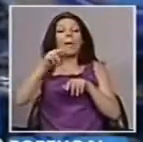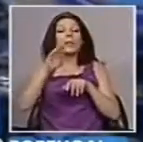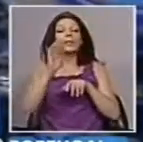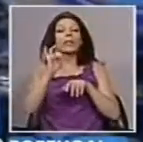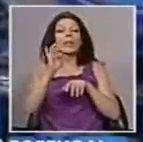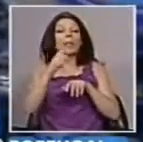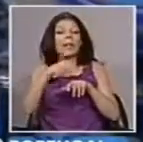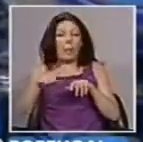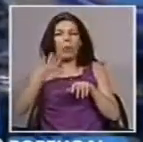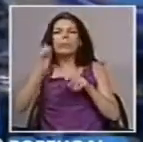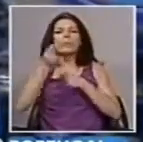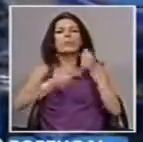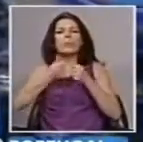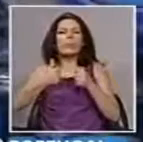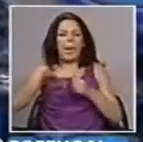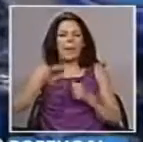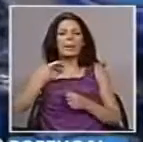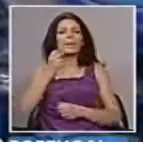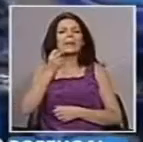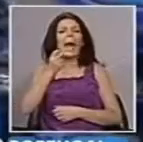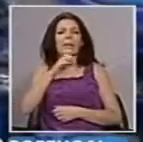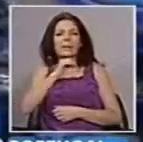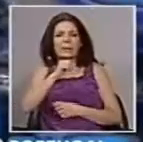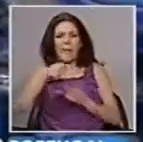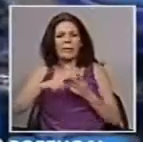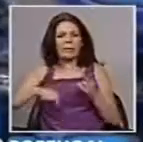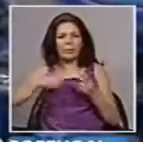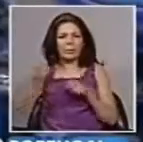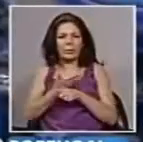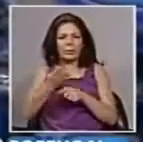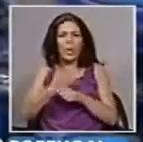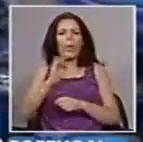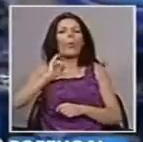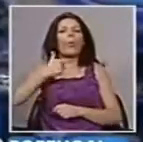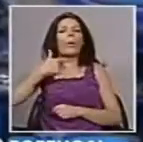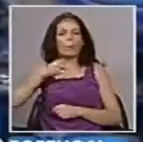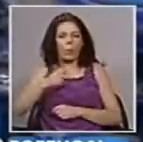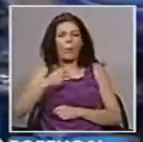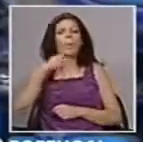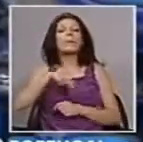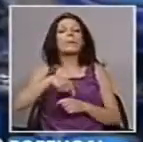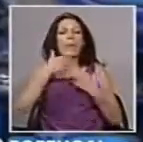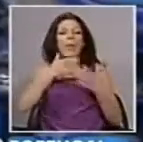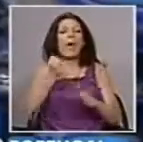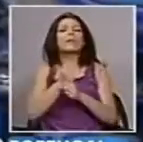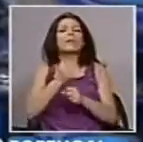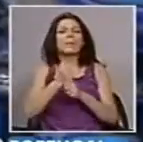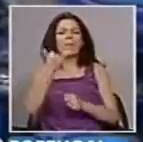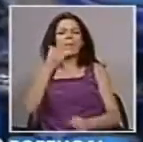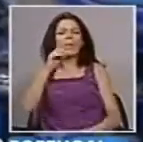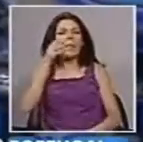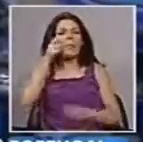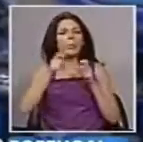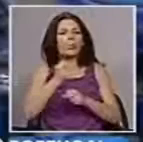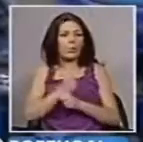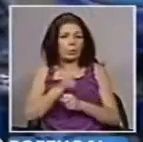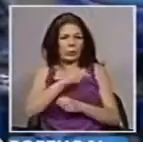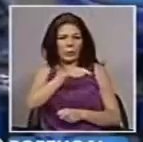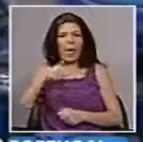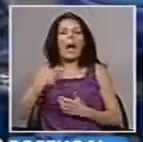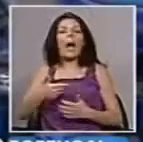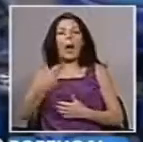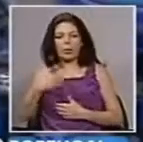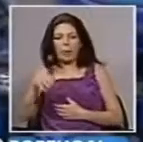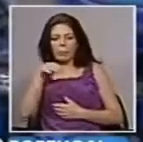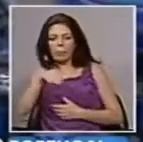procurada, ainda mais do que a salsa, os coentros e os orégãos. Esta empresa dá emprego a 26 trabalhadores e está agora